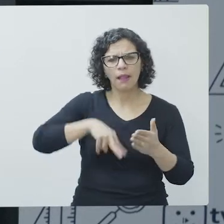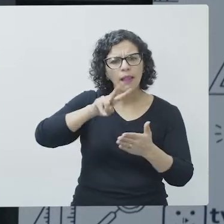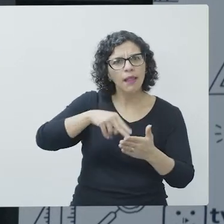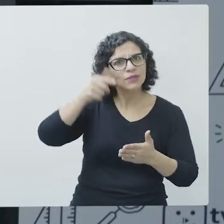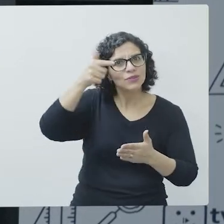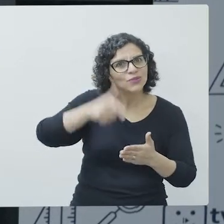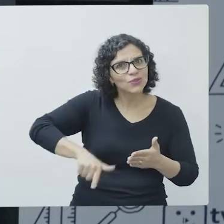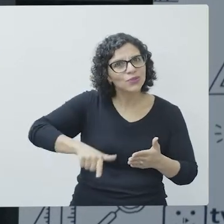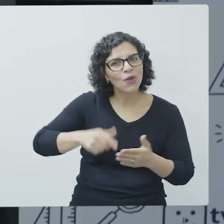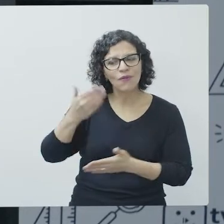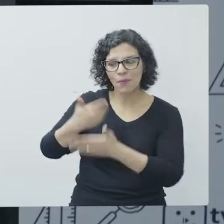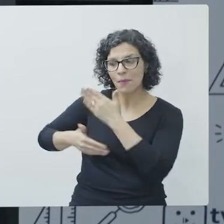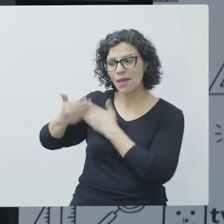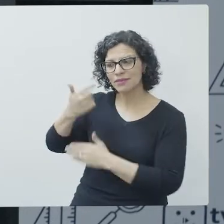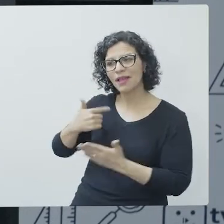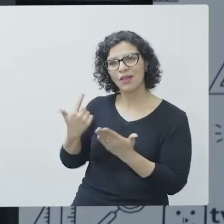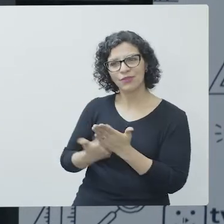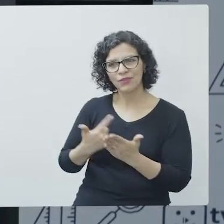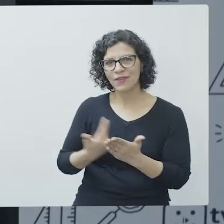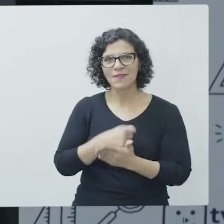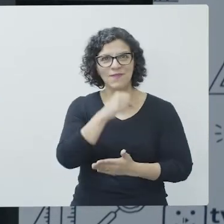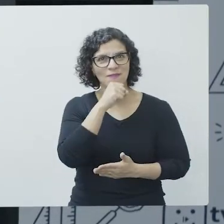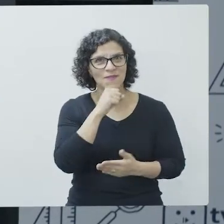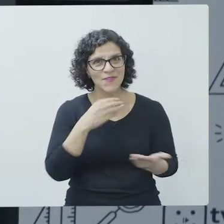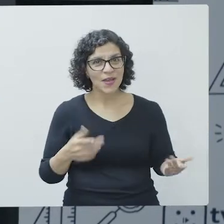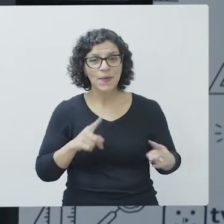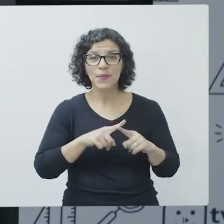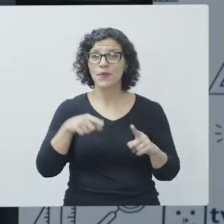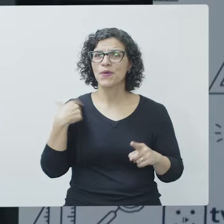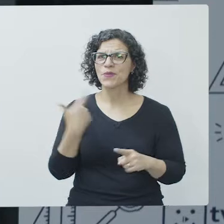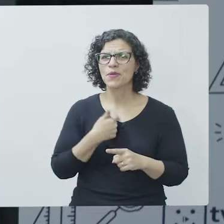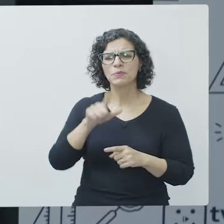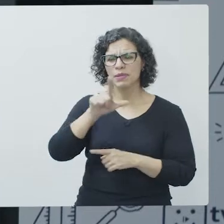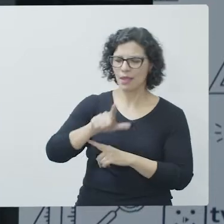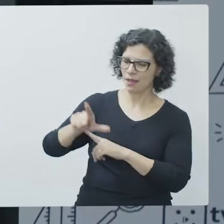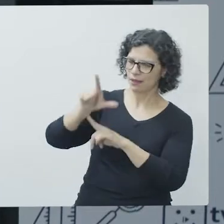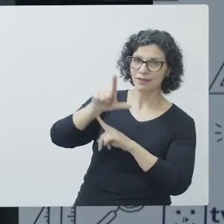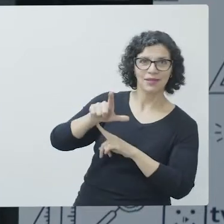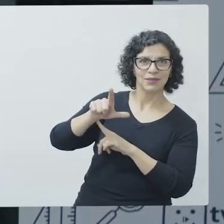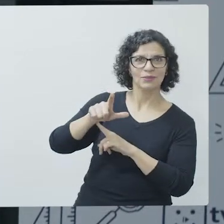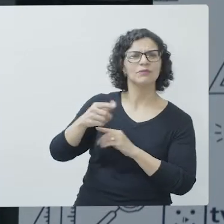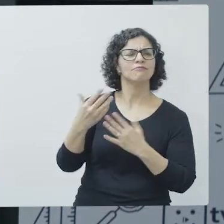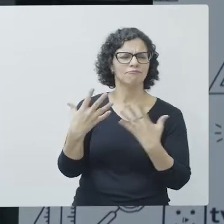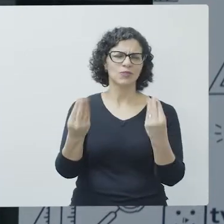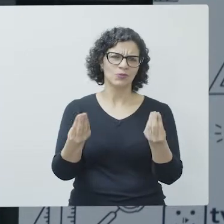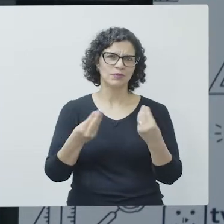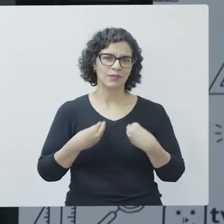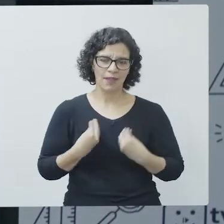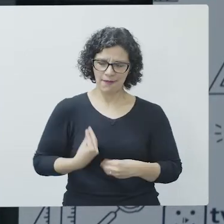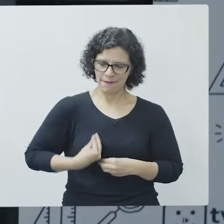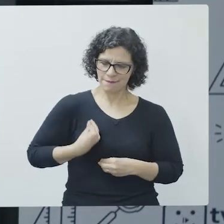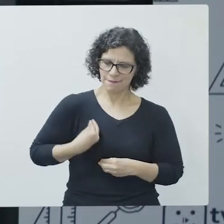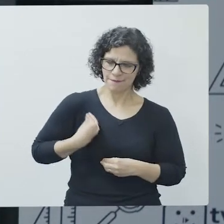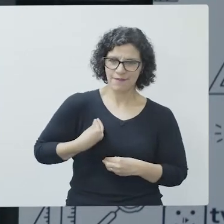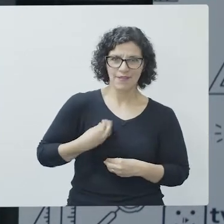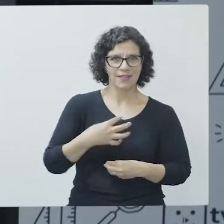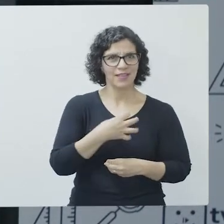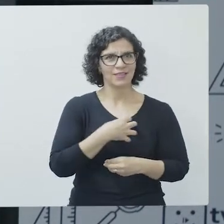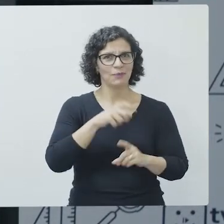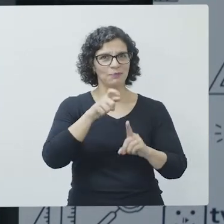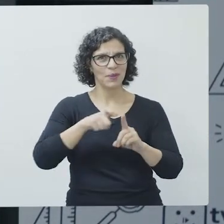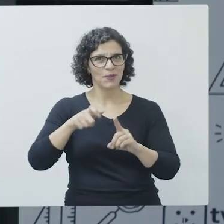reler coisas antigas e tudo isso por quê? Porque a literatura nos permite viver